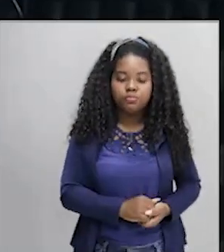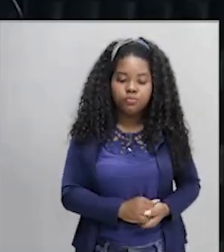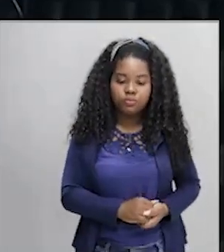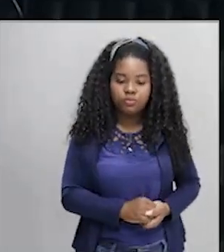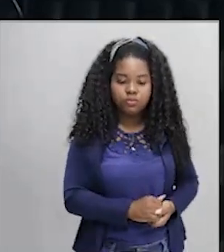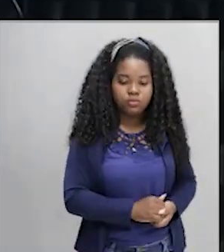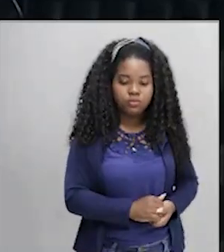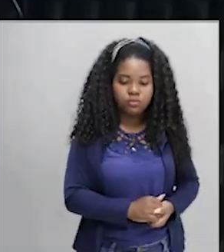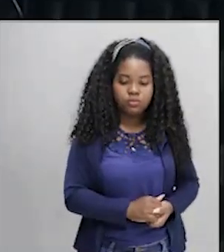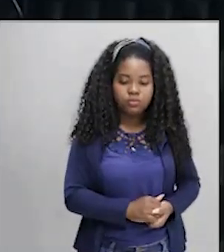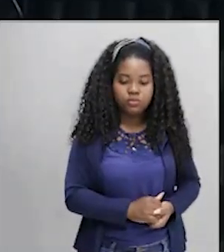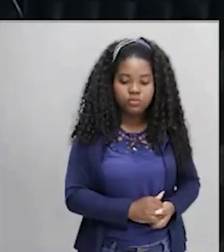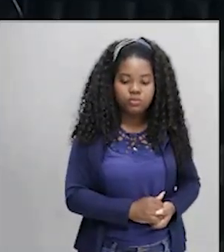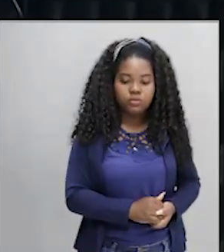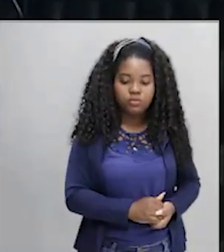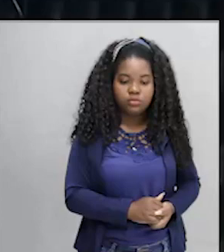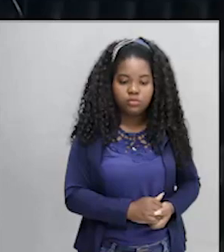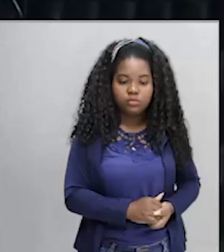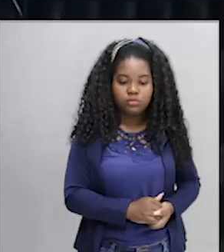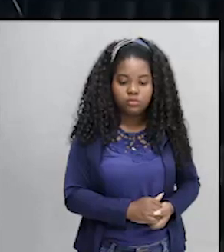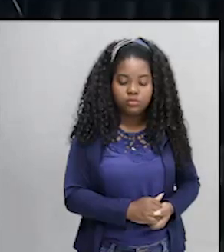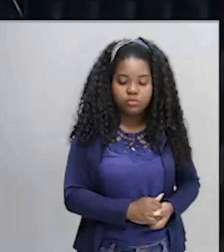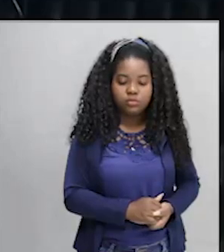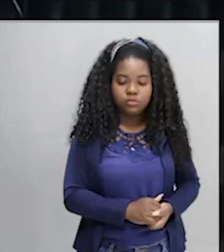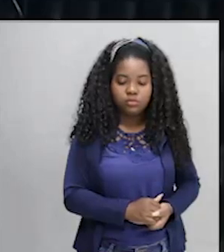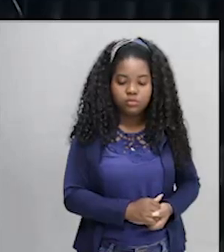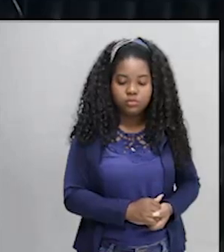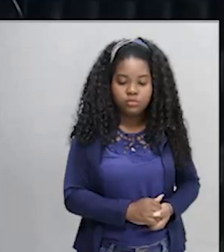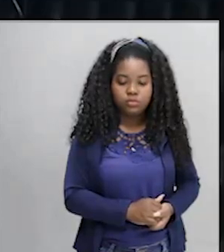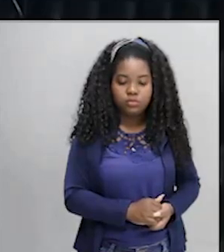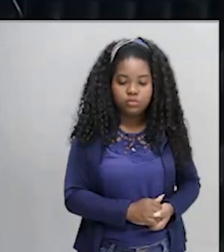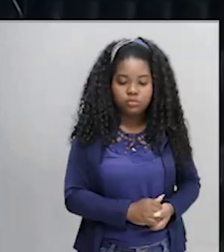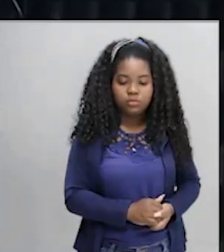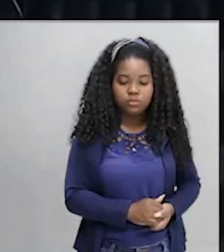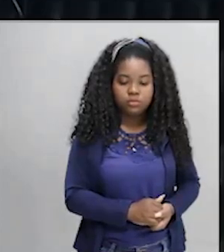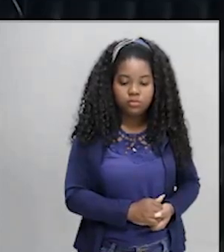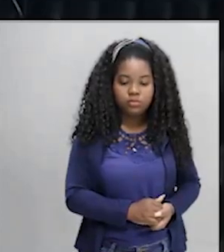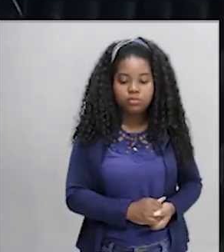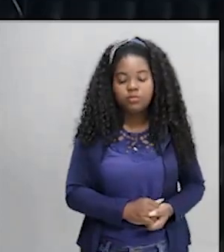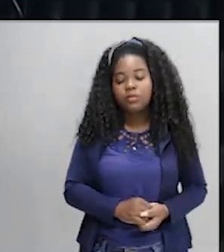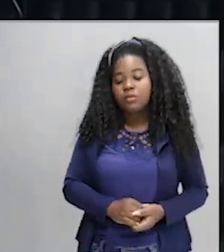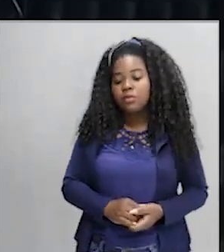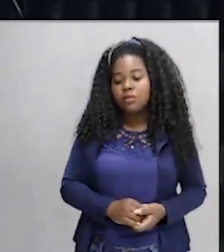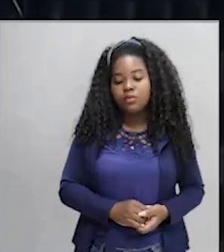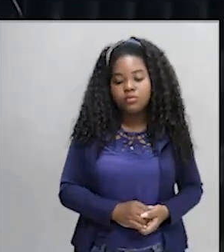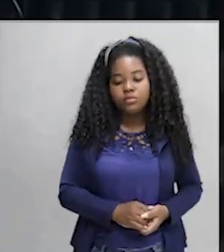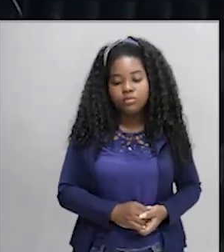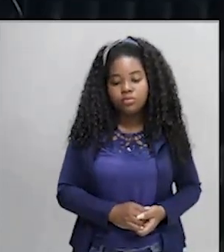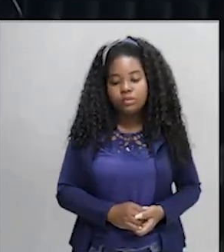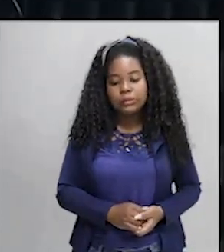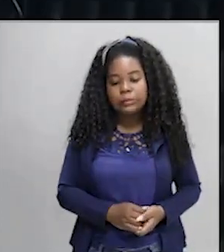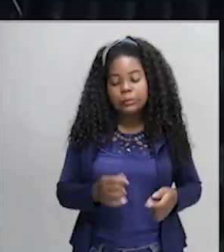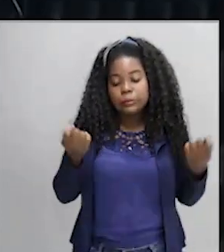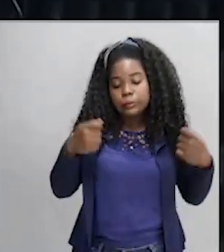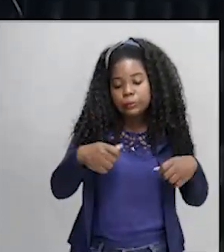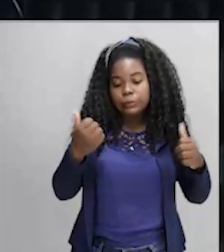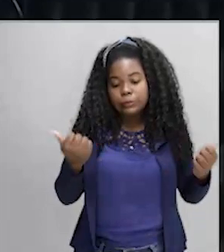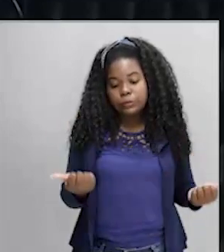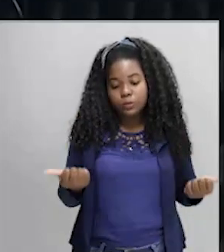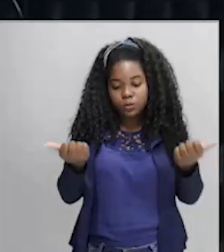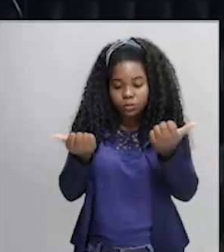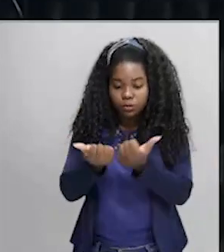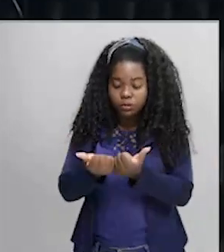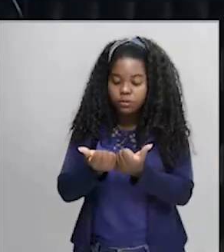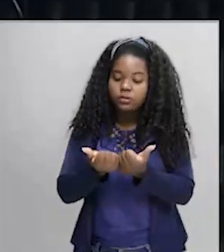shoes on, eu calcei meus sapatos. I put them on, eu os calcei, tá? Então, eu posso